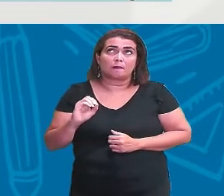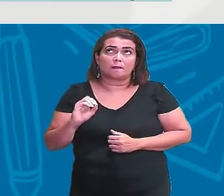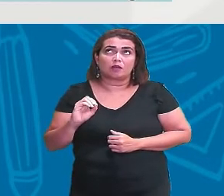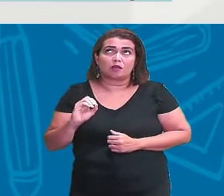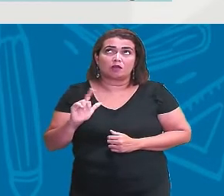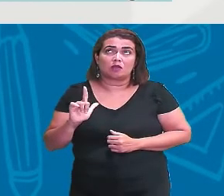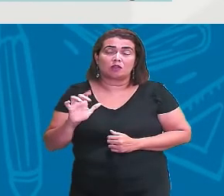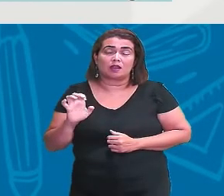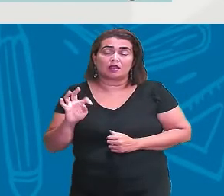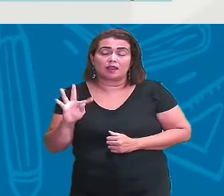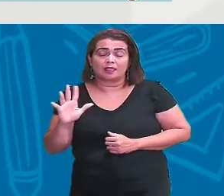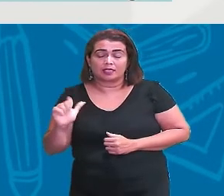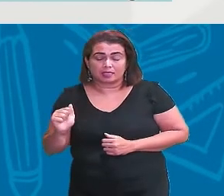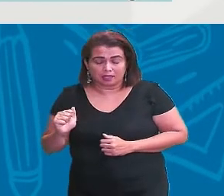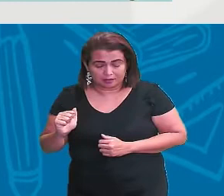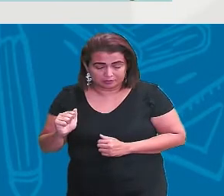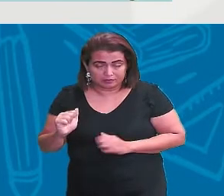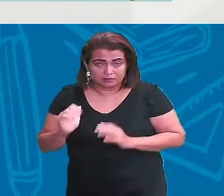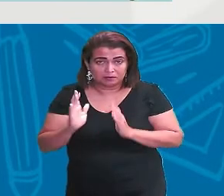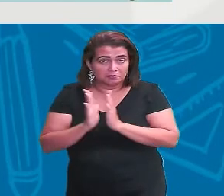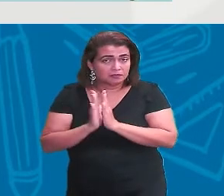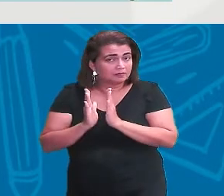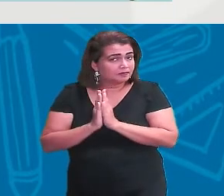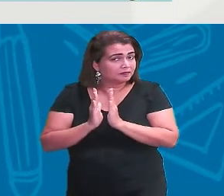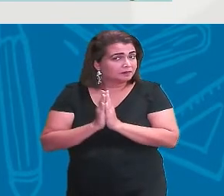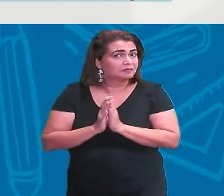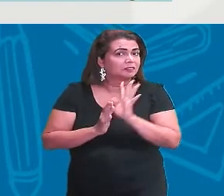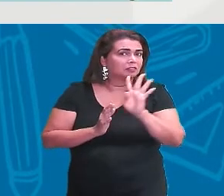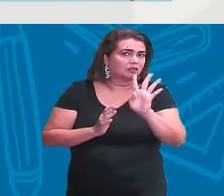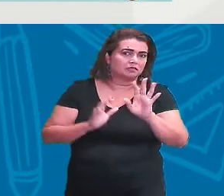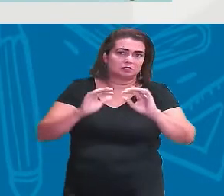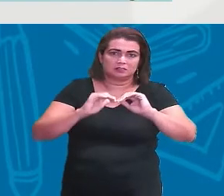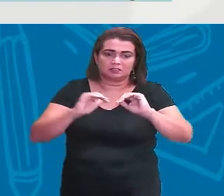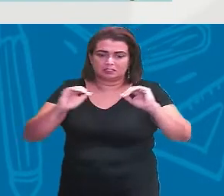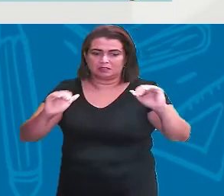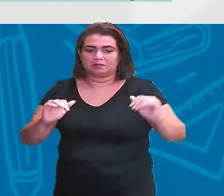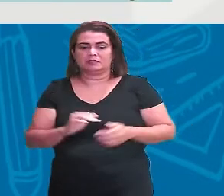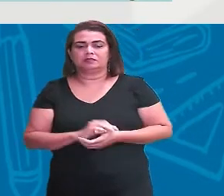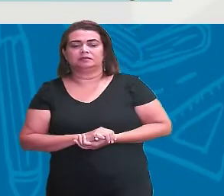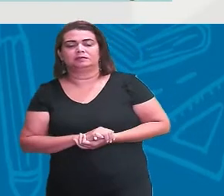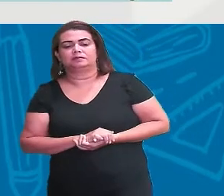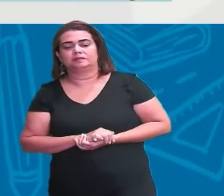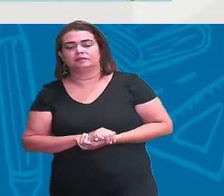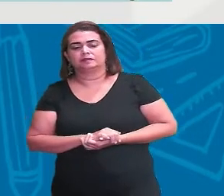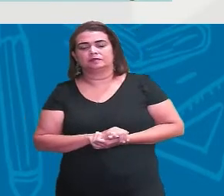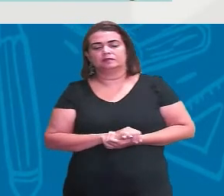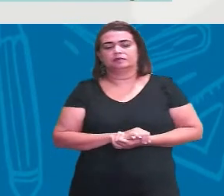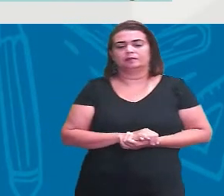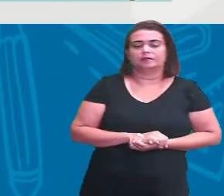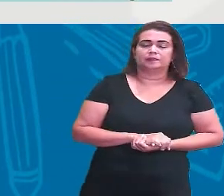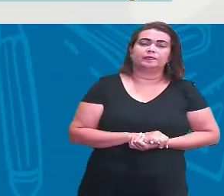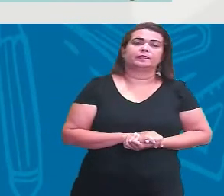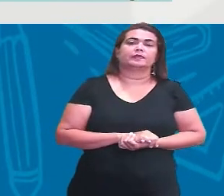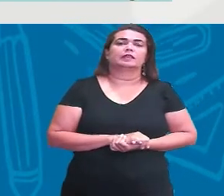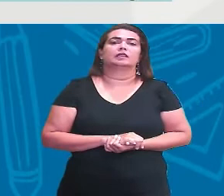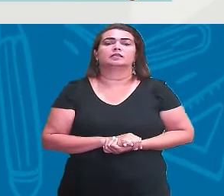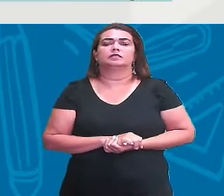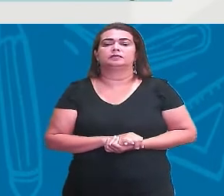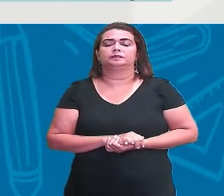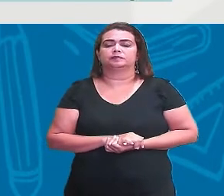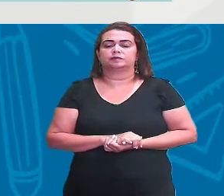borboleta. Tá vendo? Aí a gente vai separando. Já eu mostro como a gente faz essa separação aí bem direitinho.